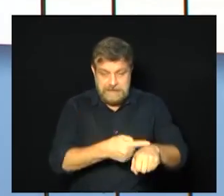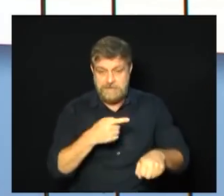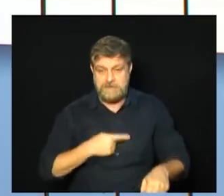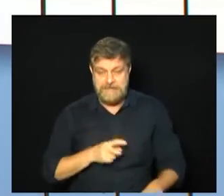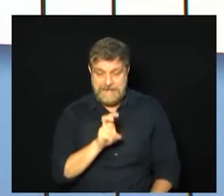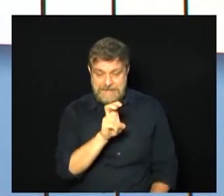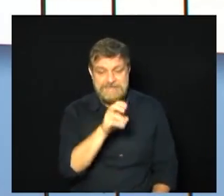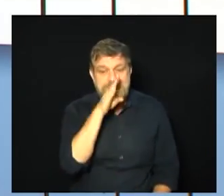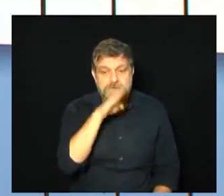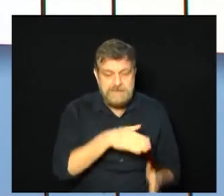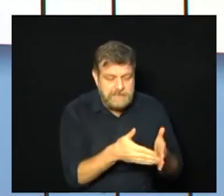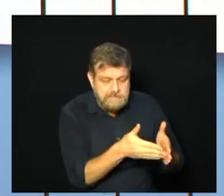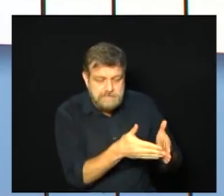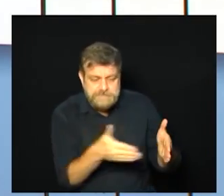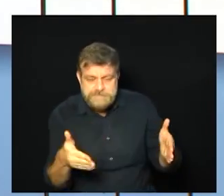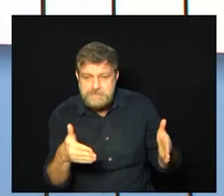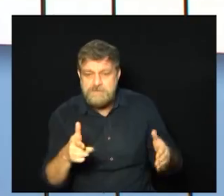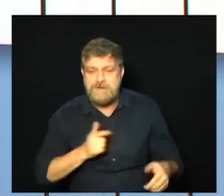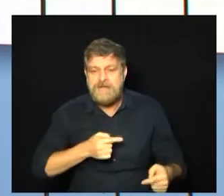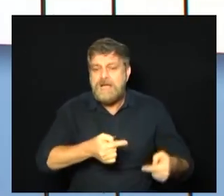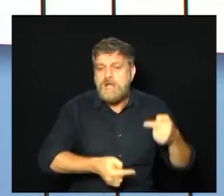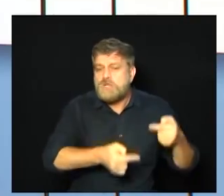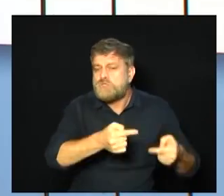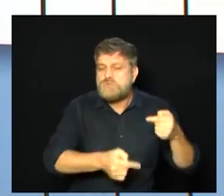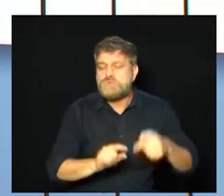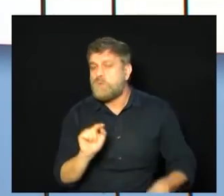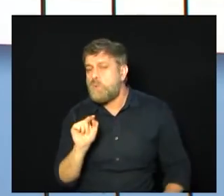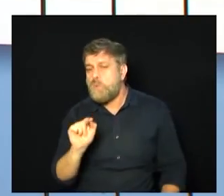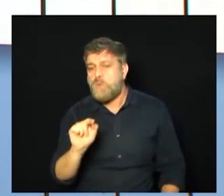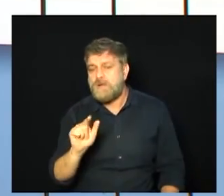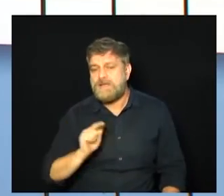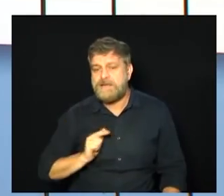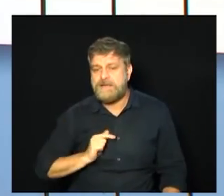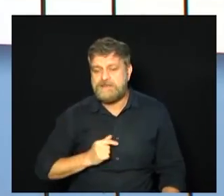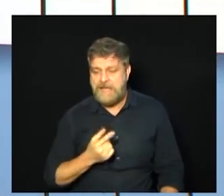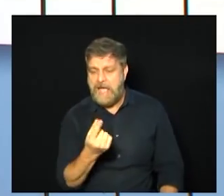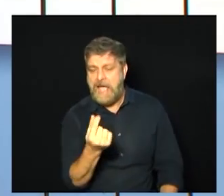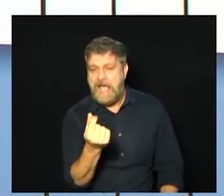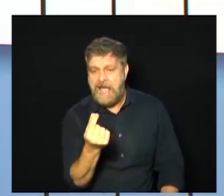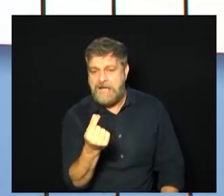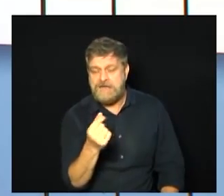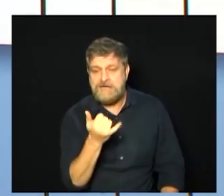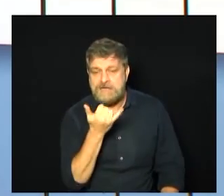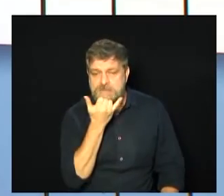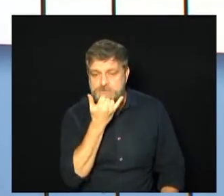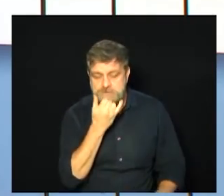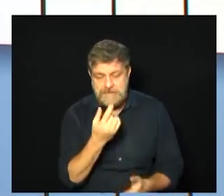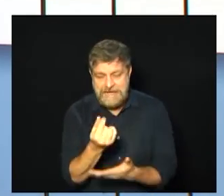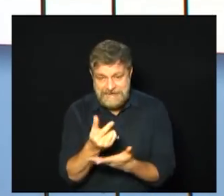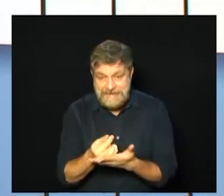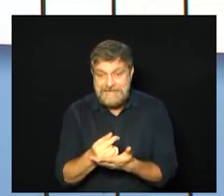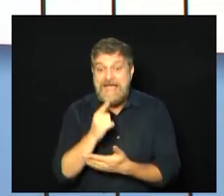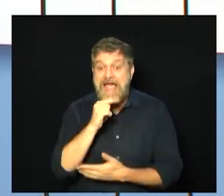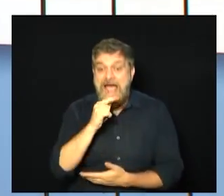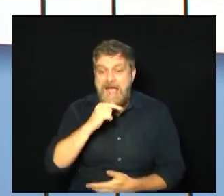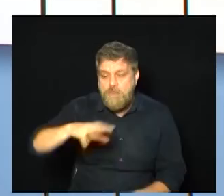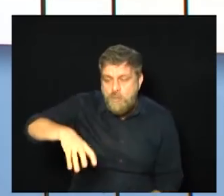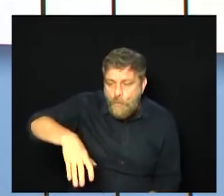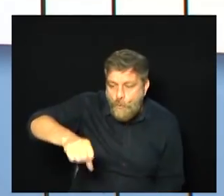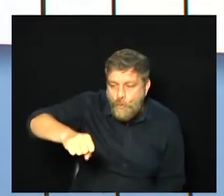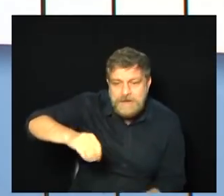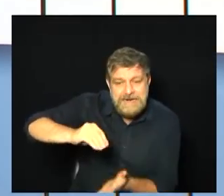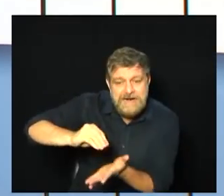5 horas da tarde, vai discutir a questão da crise hídrica na nossa região. Então, o vereador traz